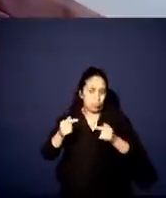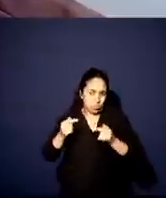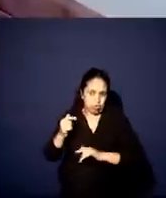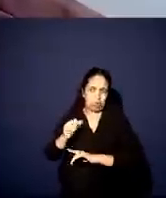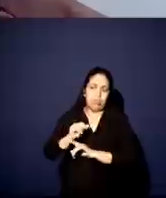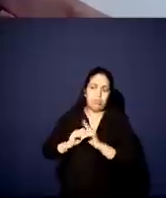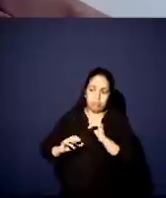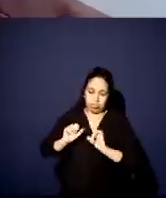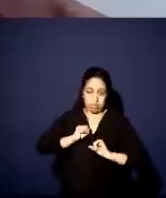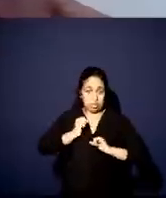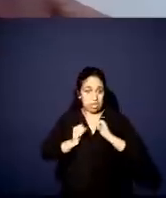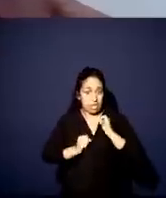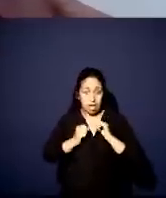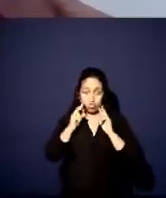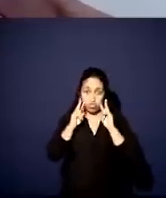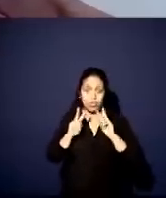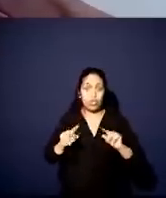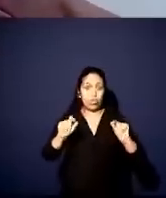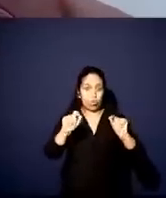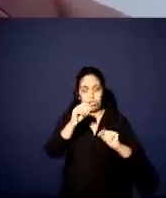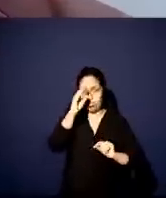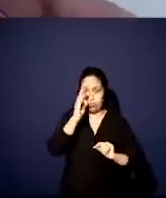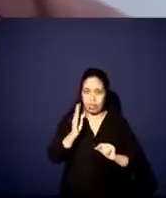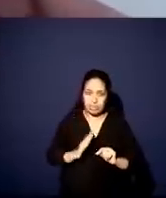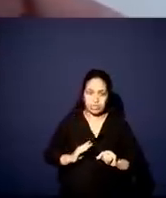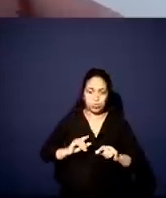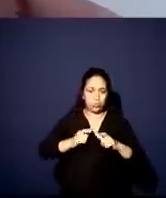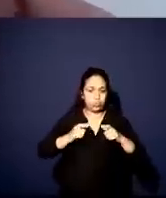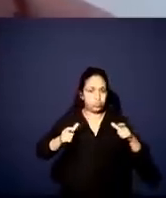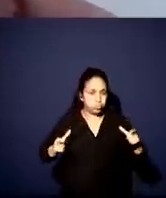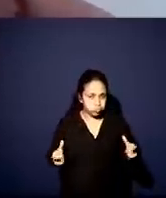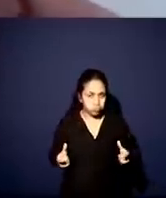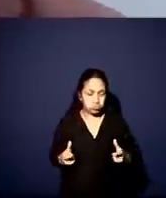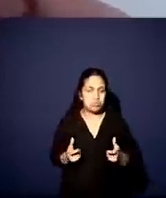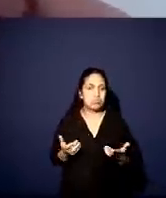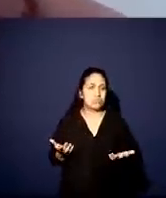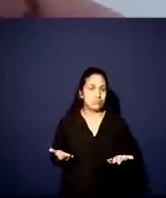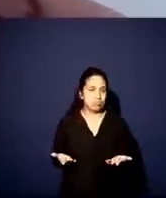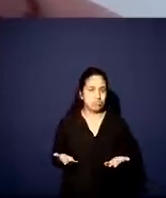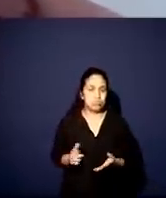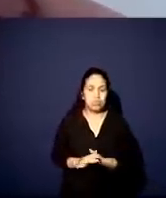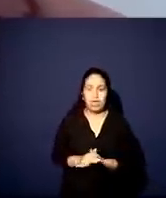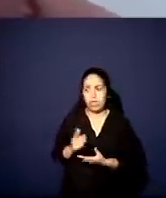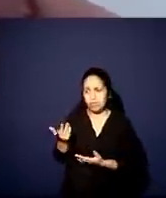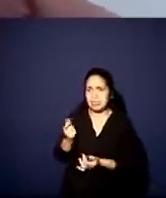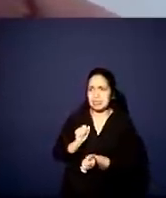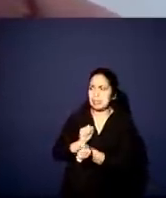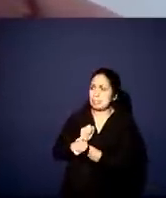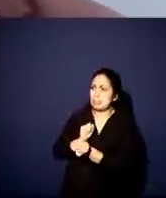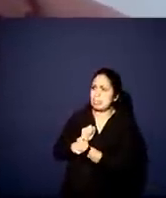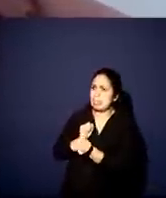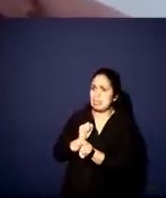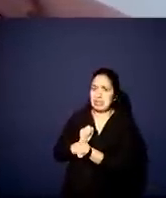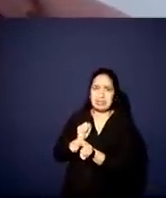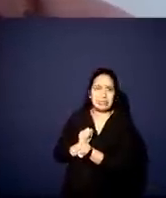né, de querer ver o país crescer, e você tem lá uma amarra na política